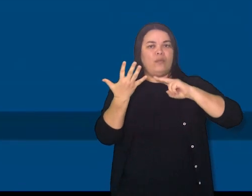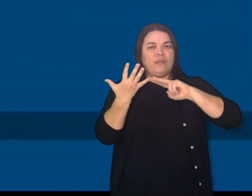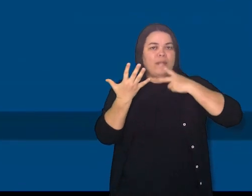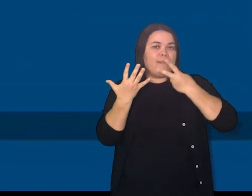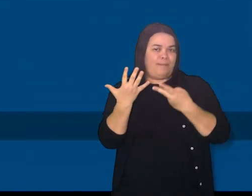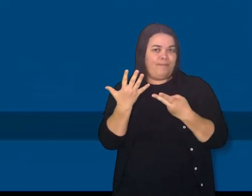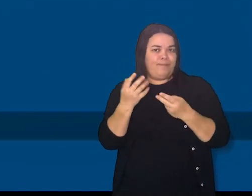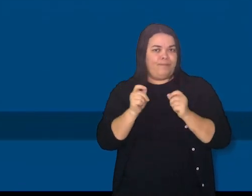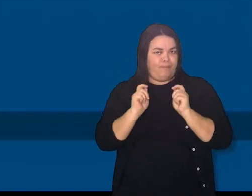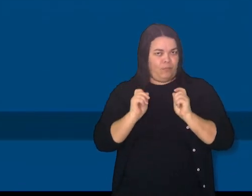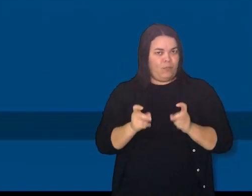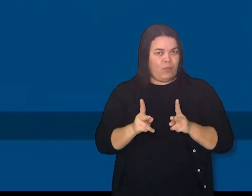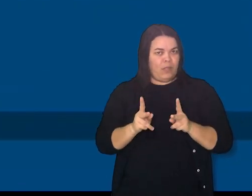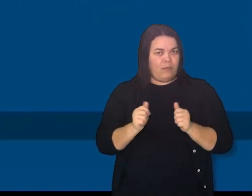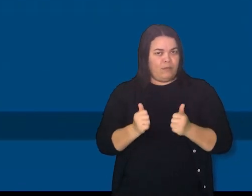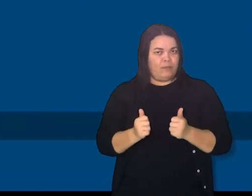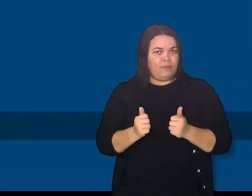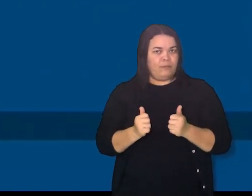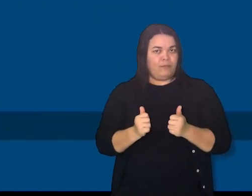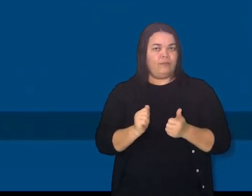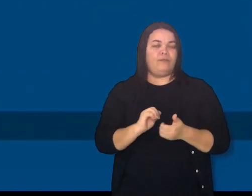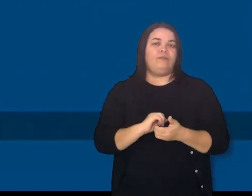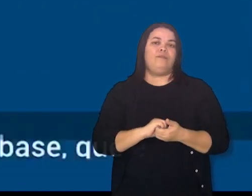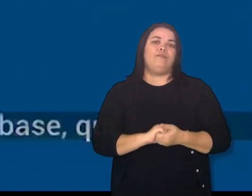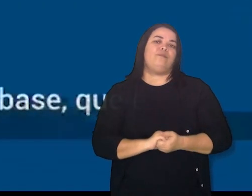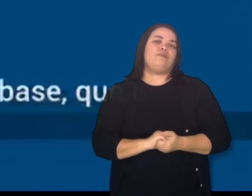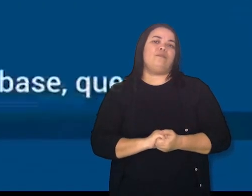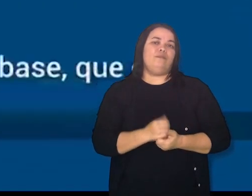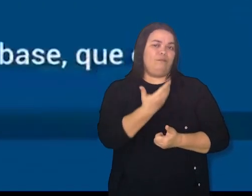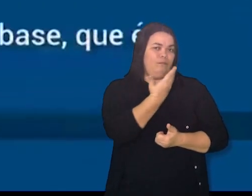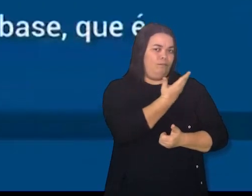potência. Perfeito?